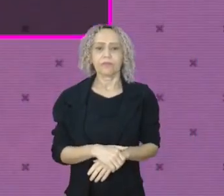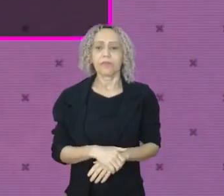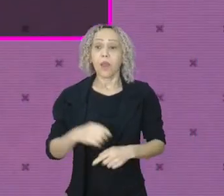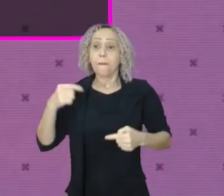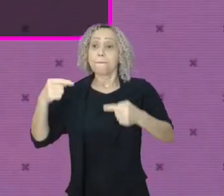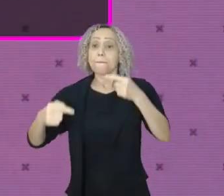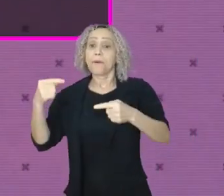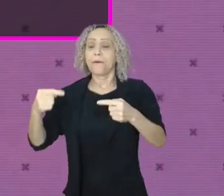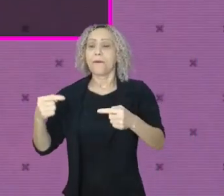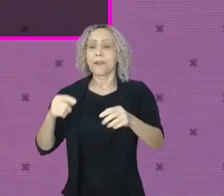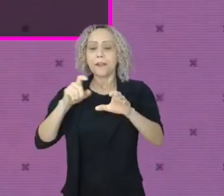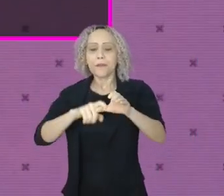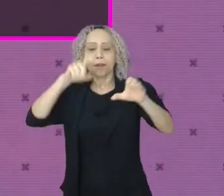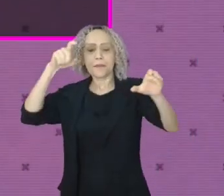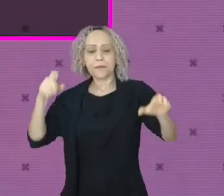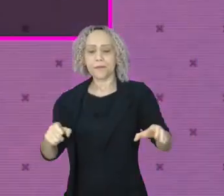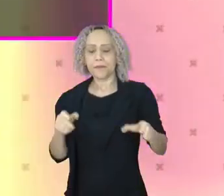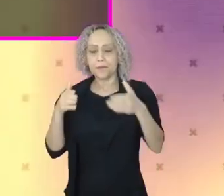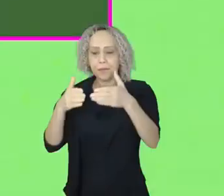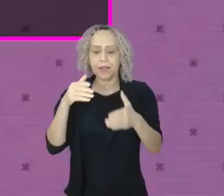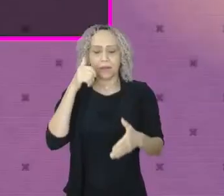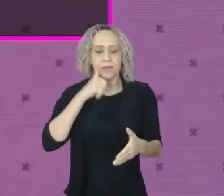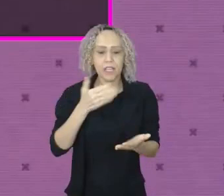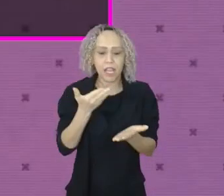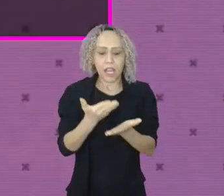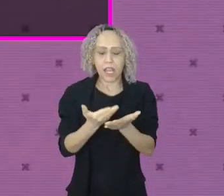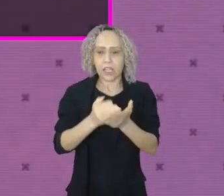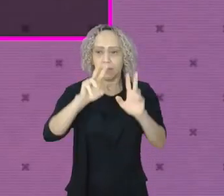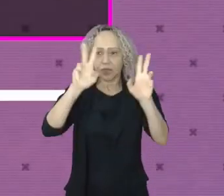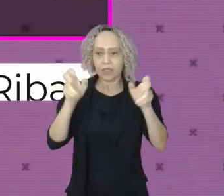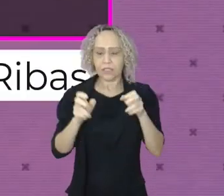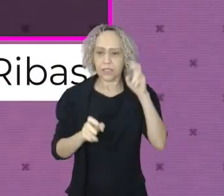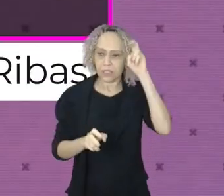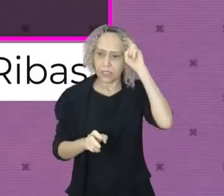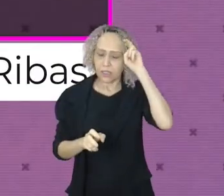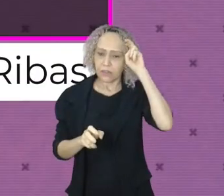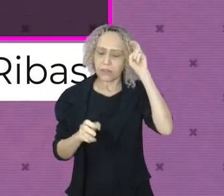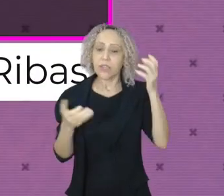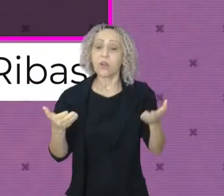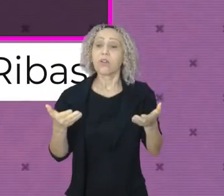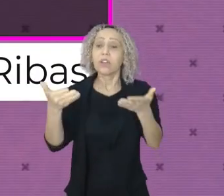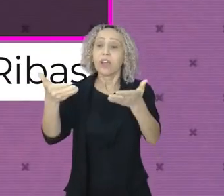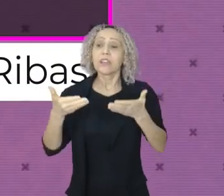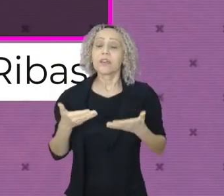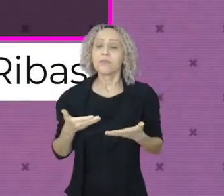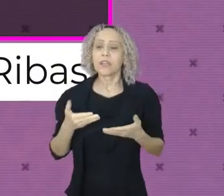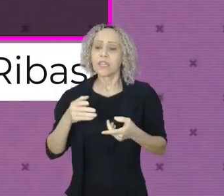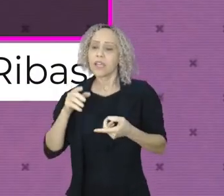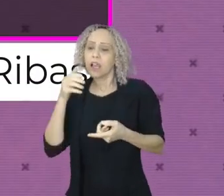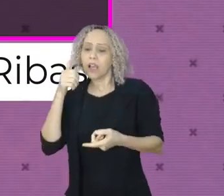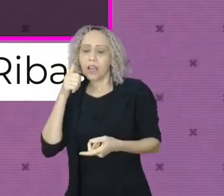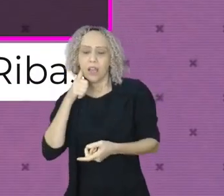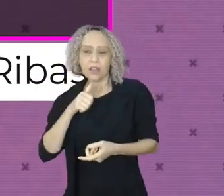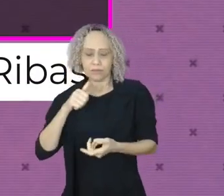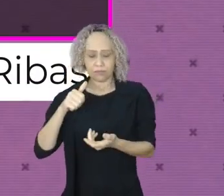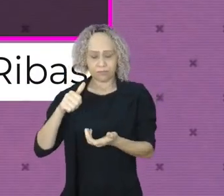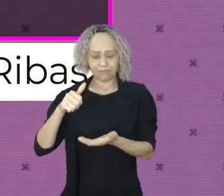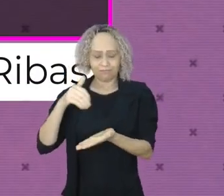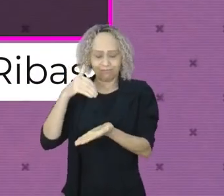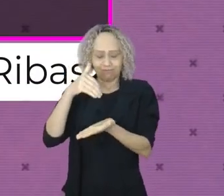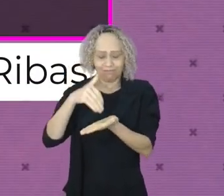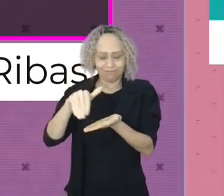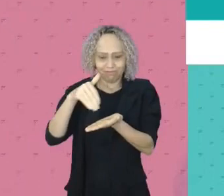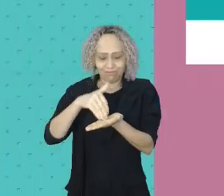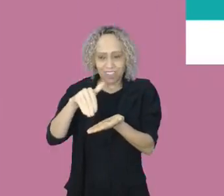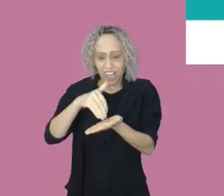Políticas emancipatórias para as mulheres é o tema da aula desta quinta-feira. Para isso, recebemos a articuladora nacional da Liga Brasileira de